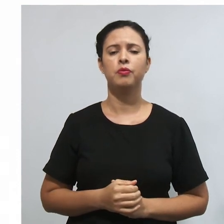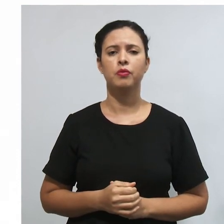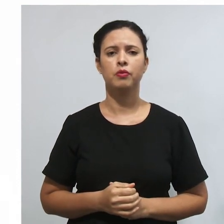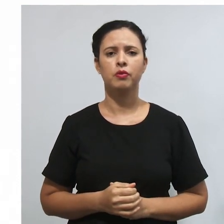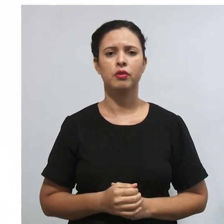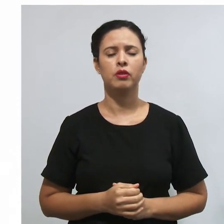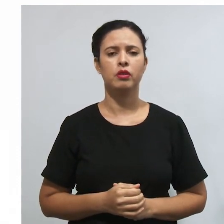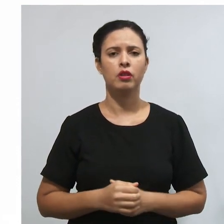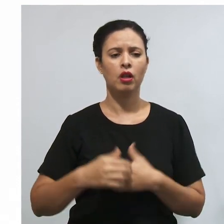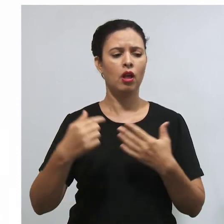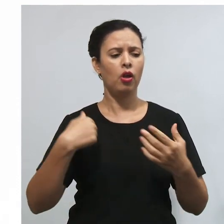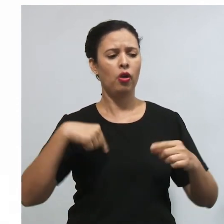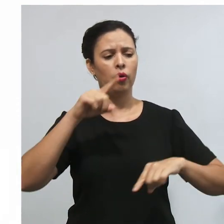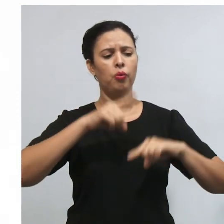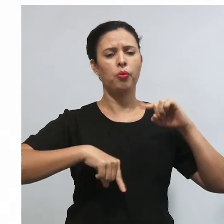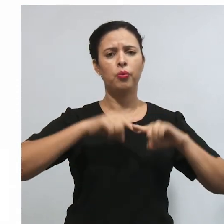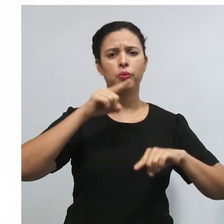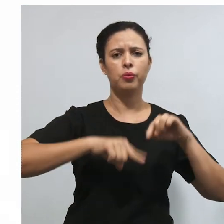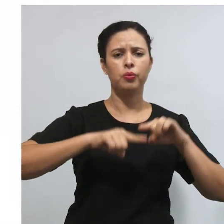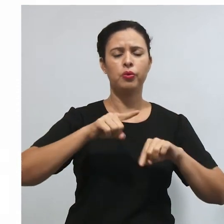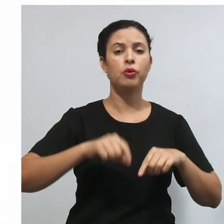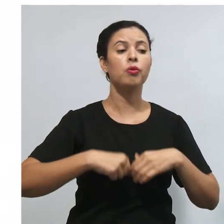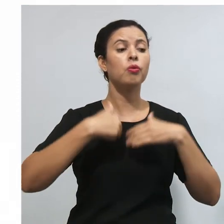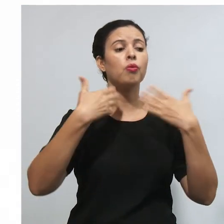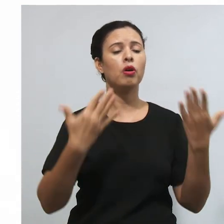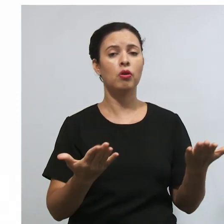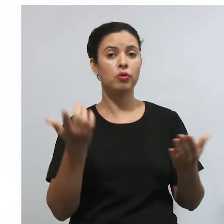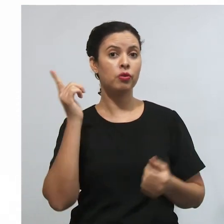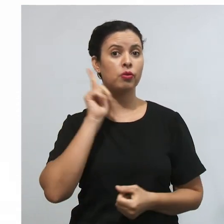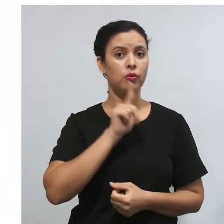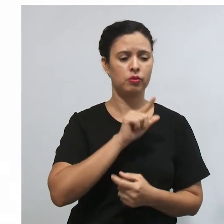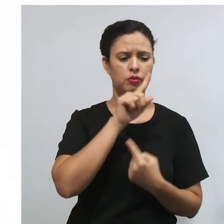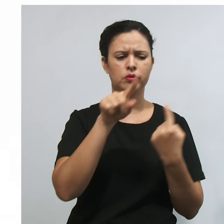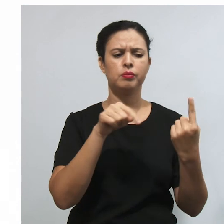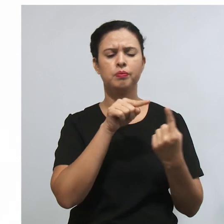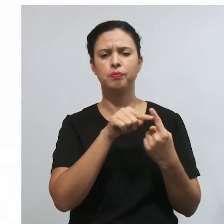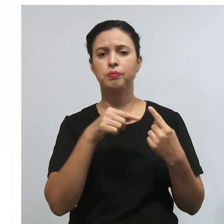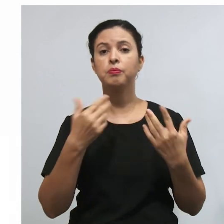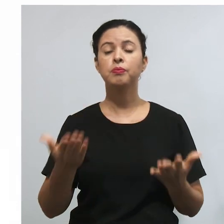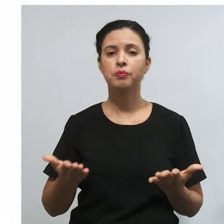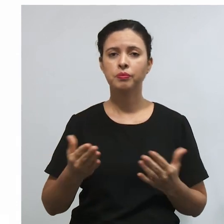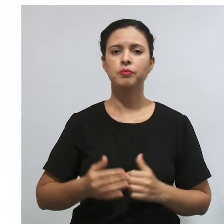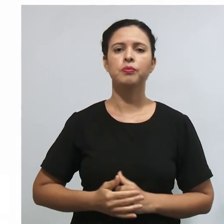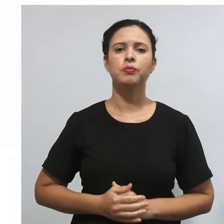Quais os instrumentos que eu tive para saber que esses objetivos foram alcançados?